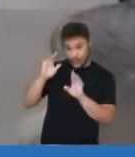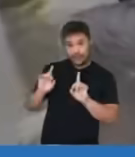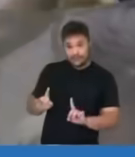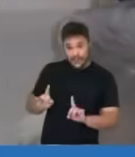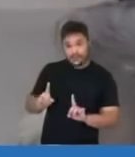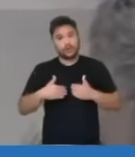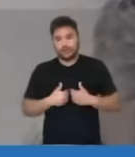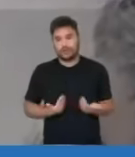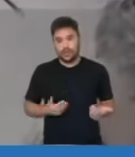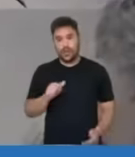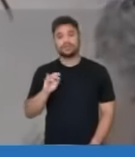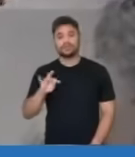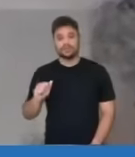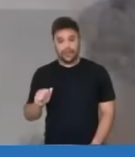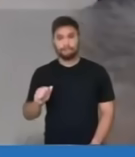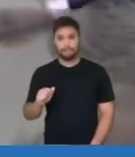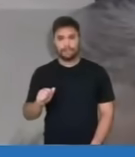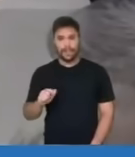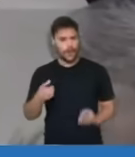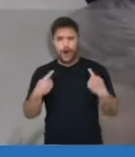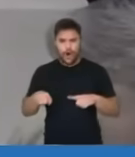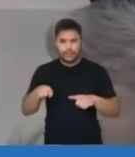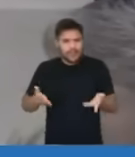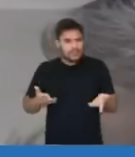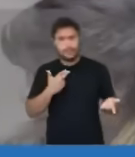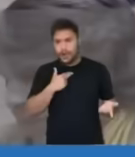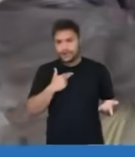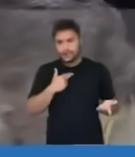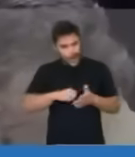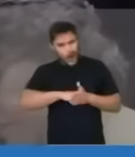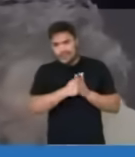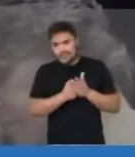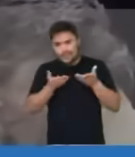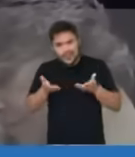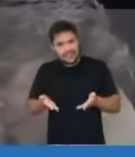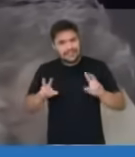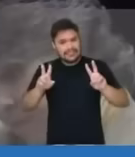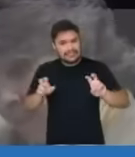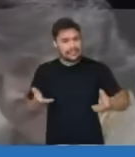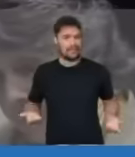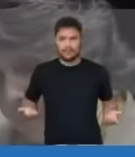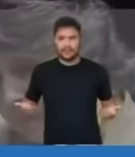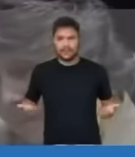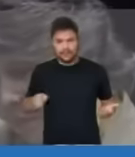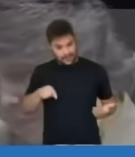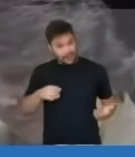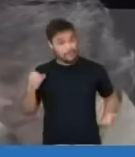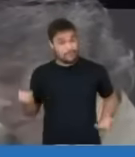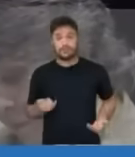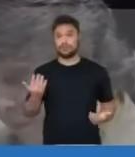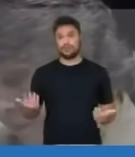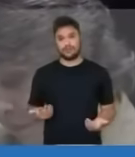inclua os autistas. Tem como ser contra algo assim? Tem como obstruir uma matéria dessas de tanta importância? Ah,